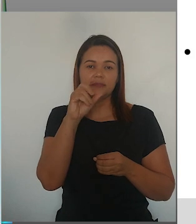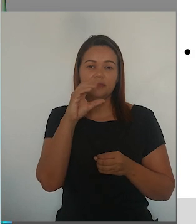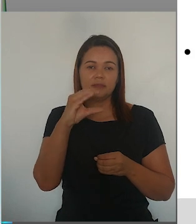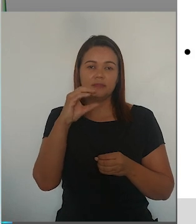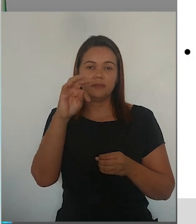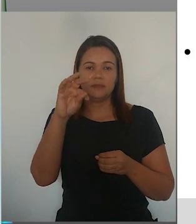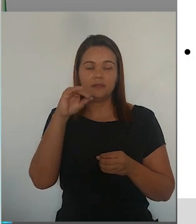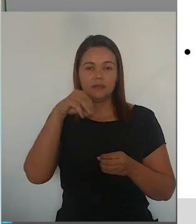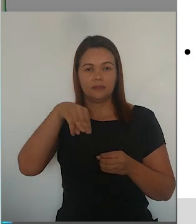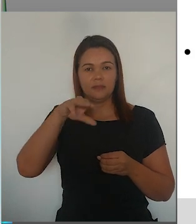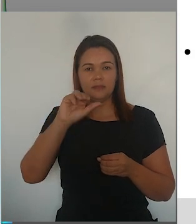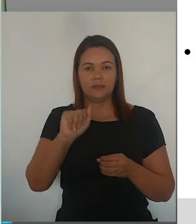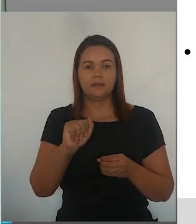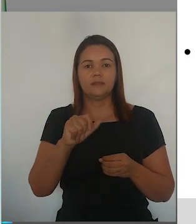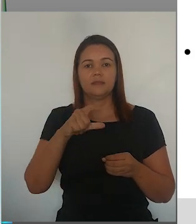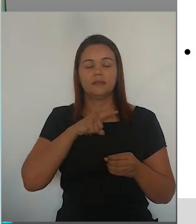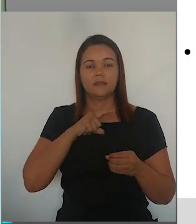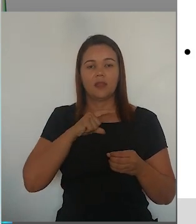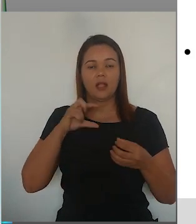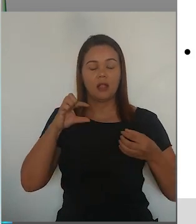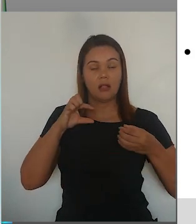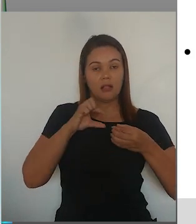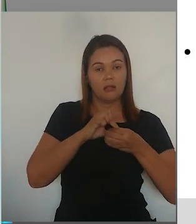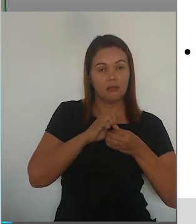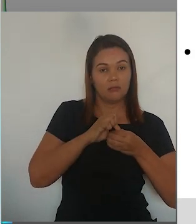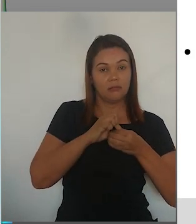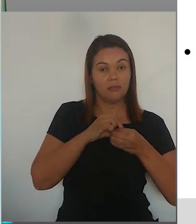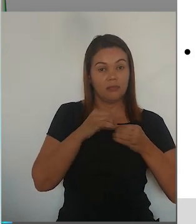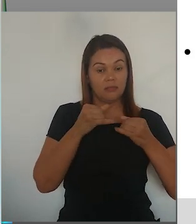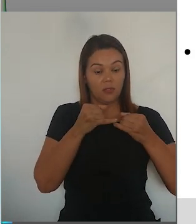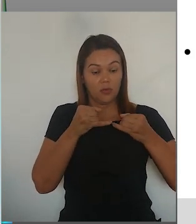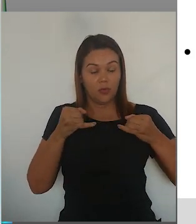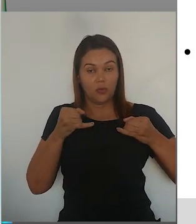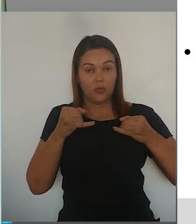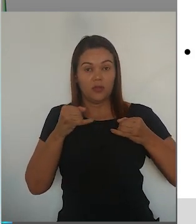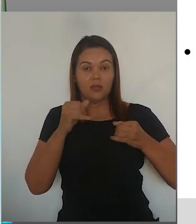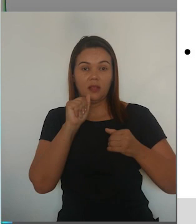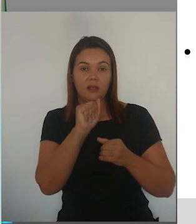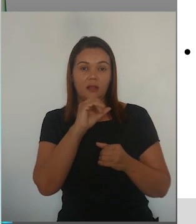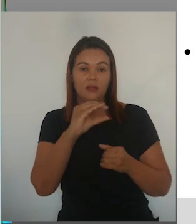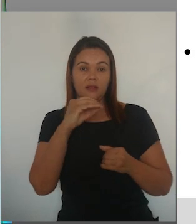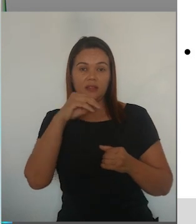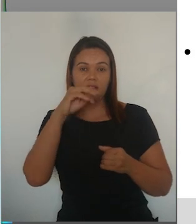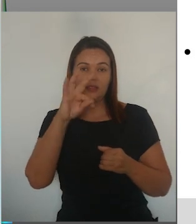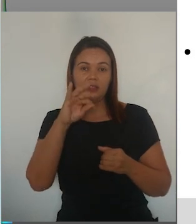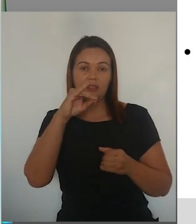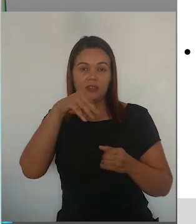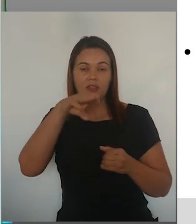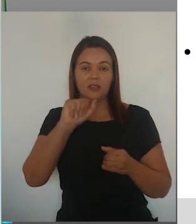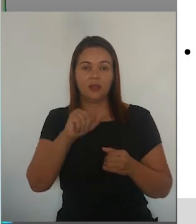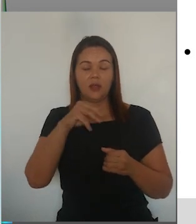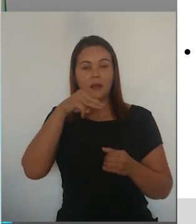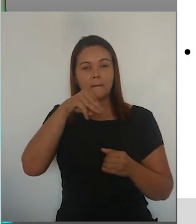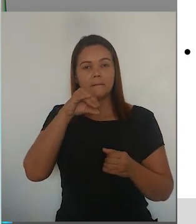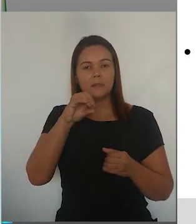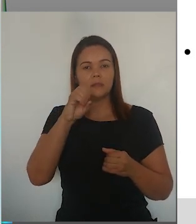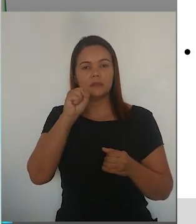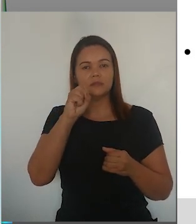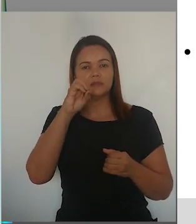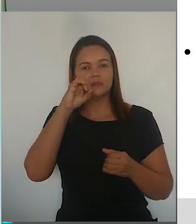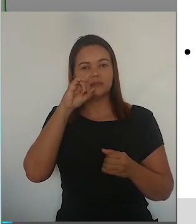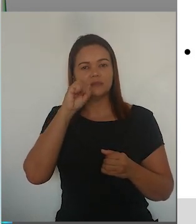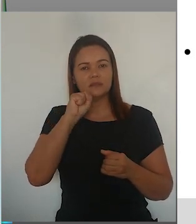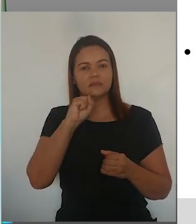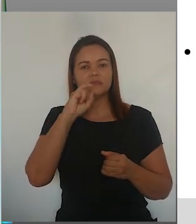são estruturalmente assimétricas, permitindo a ligação da actina com a